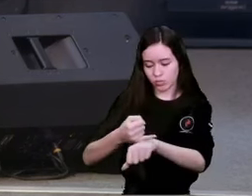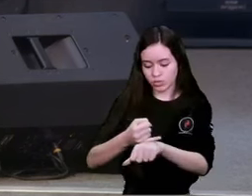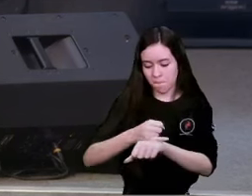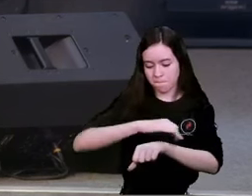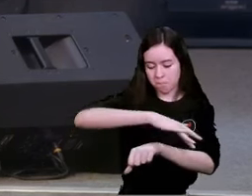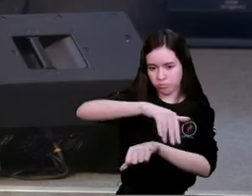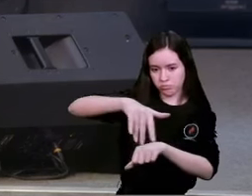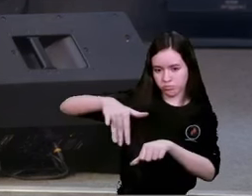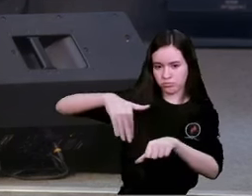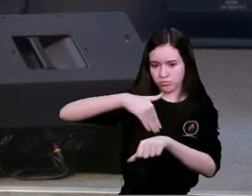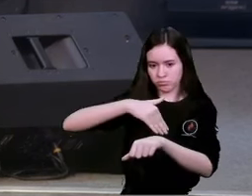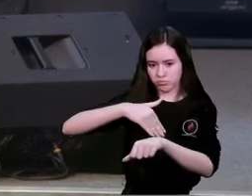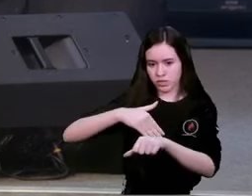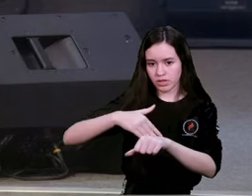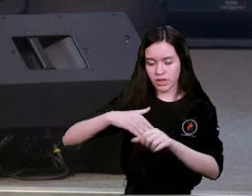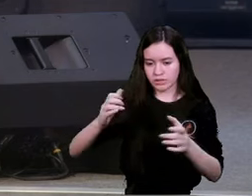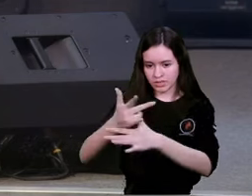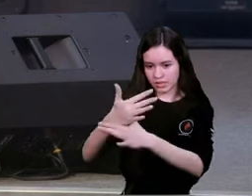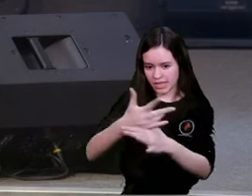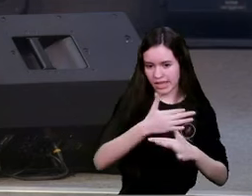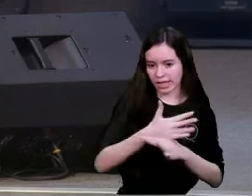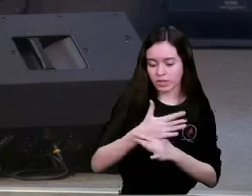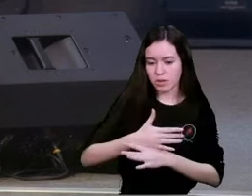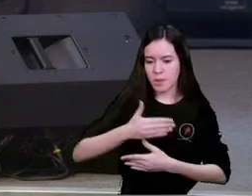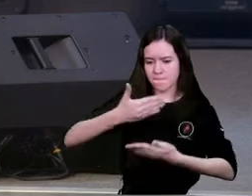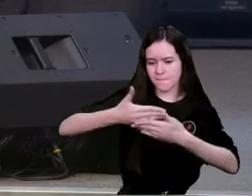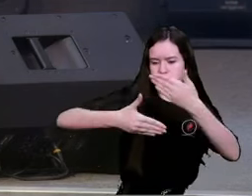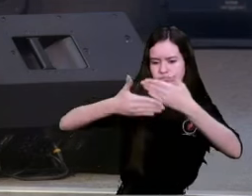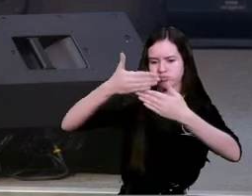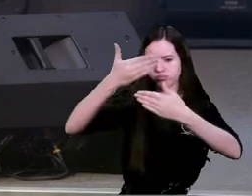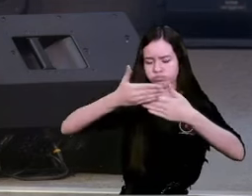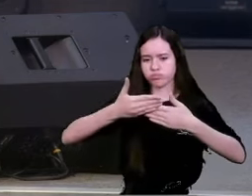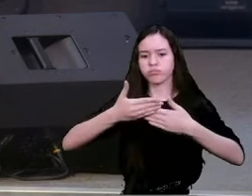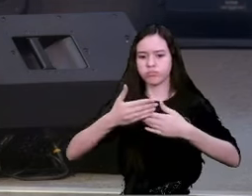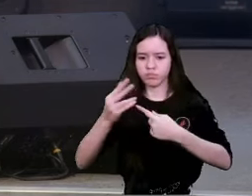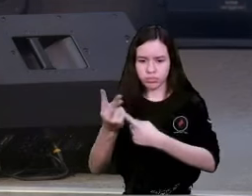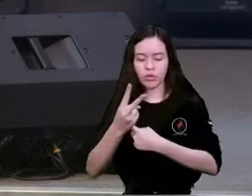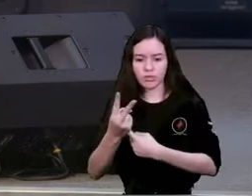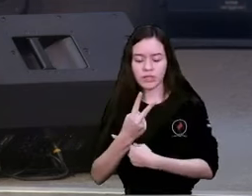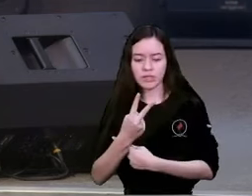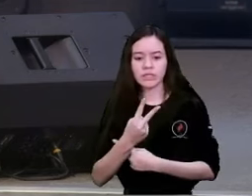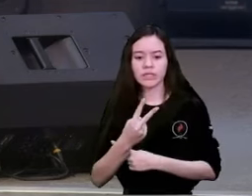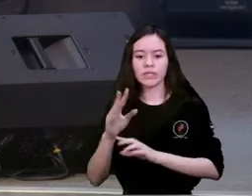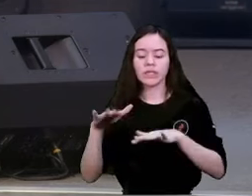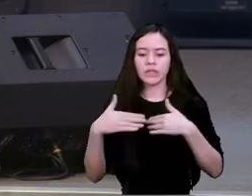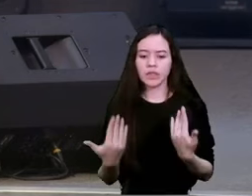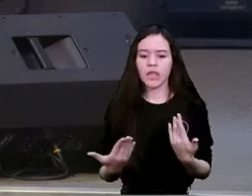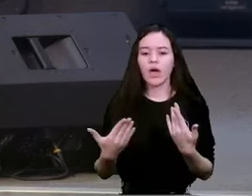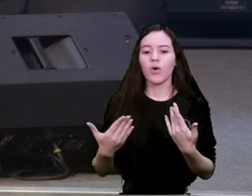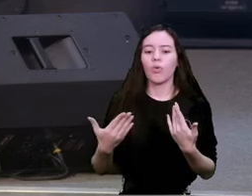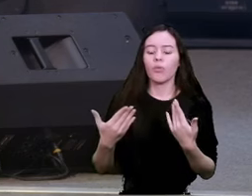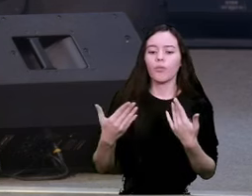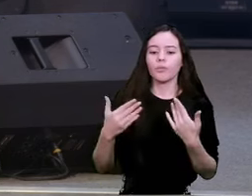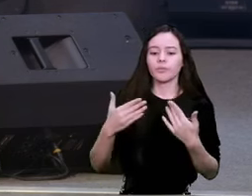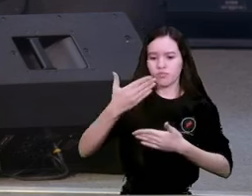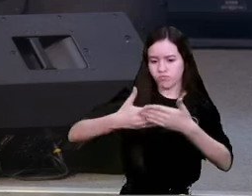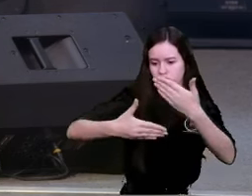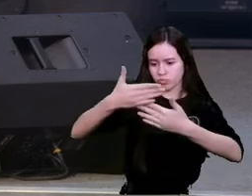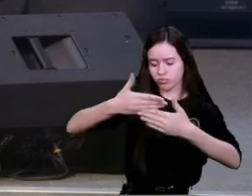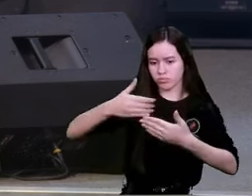Vai fortalecer essas cidades, vai murar essas cidades. E a proposta dele, que uma vez que isso aconteça, a